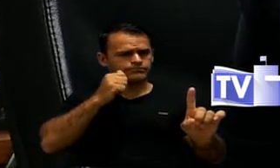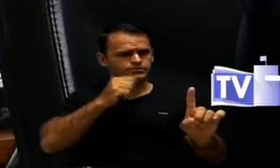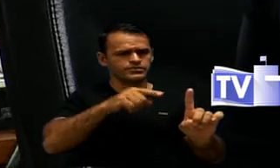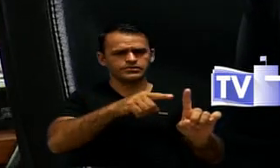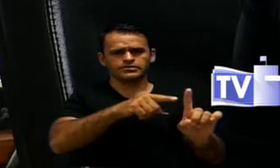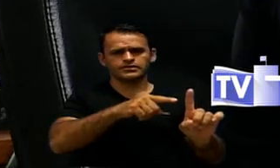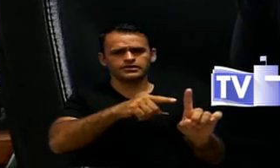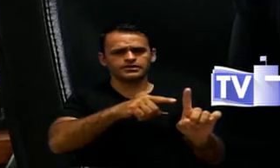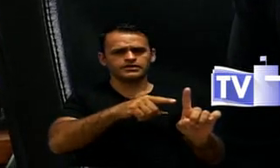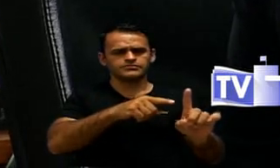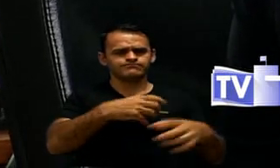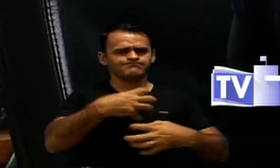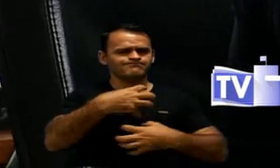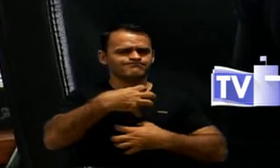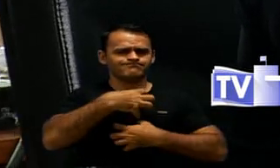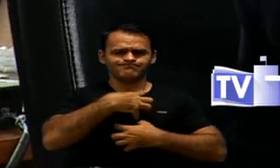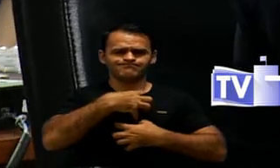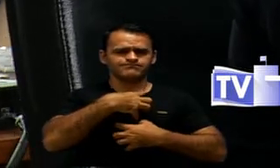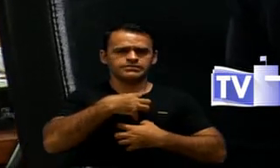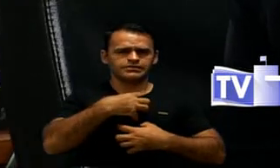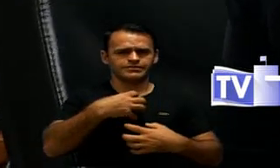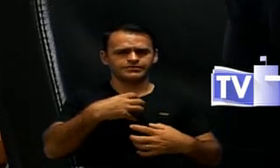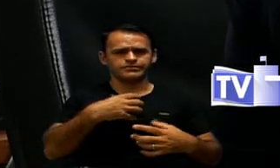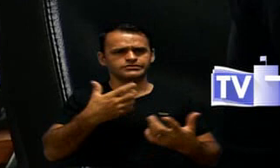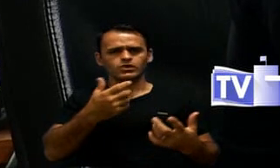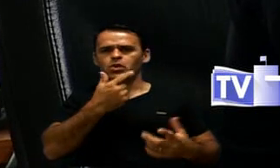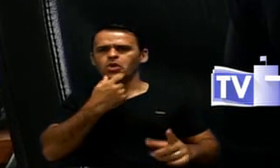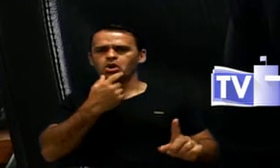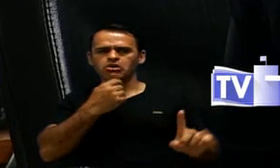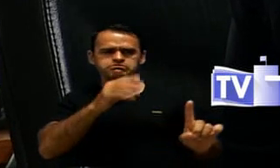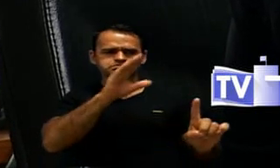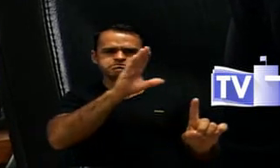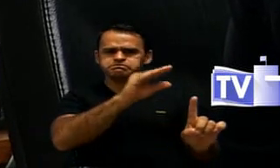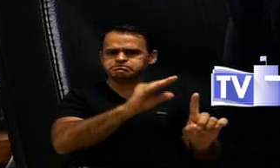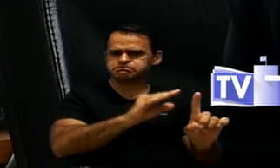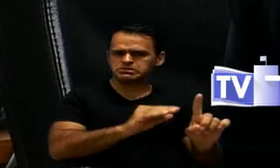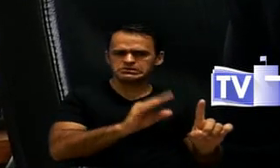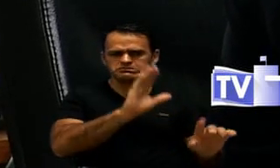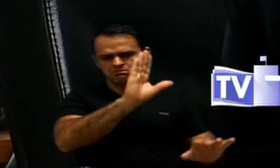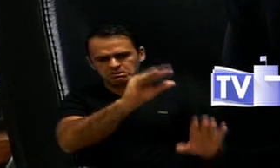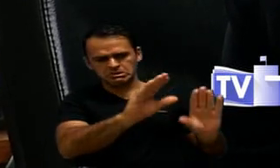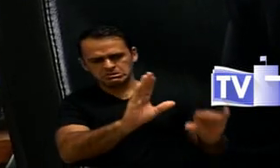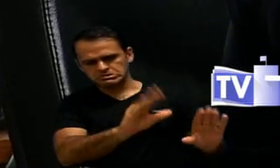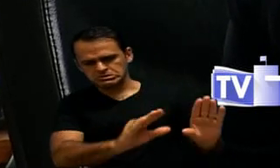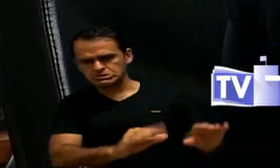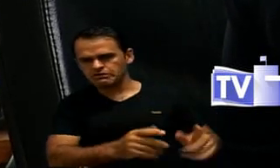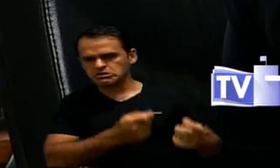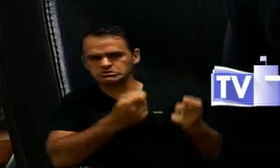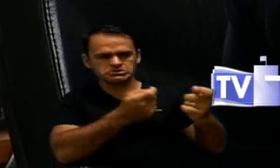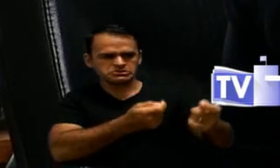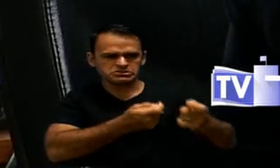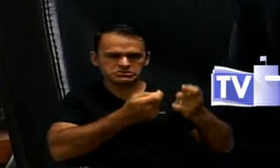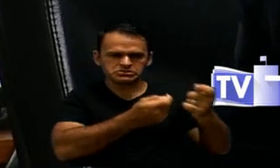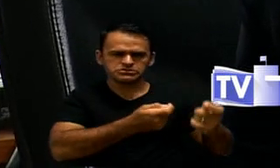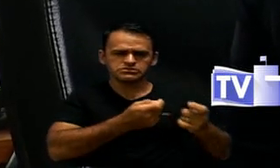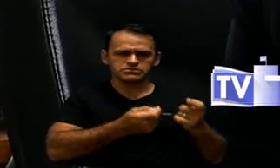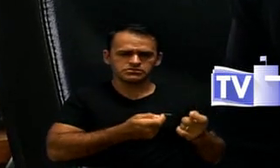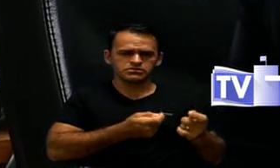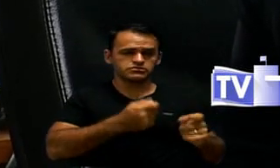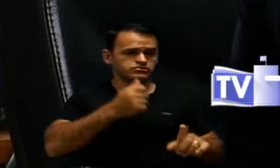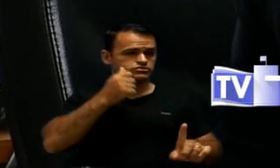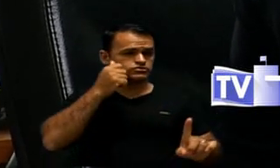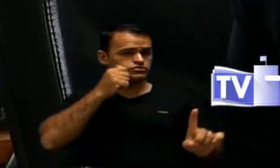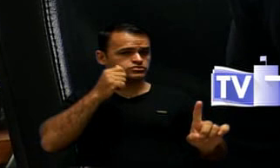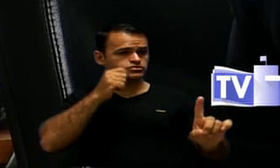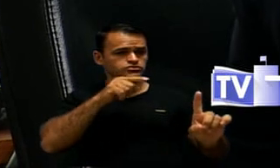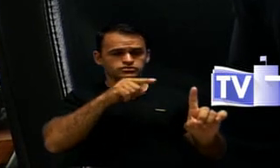vitimizada. Por quê? Ela já é abusada, né, importunada por esse importunador, vai